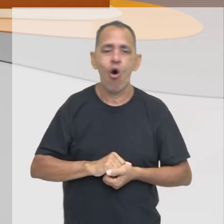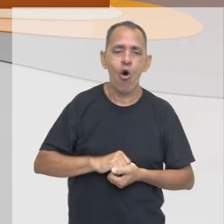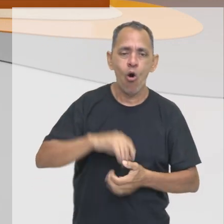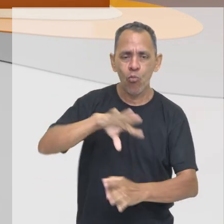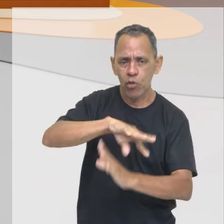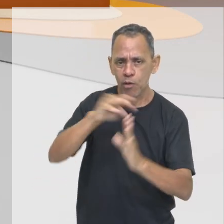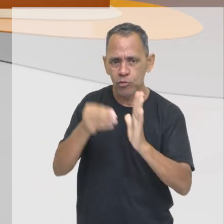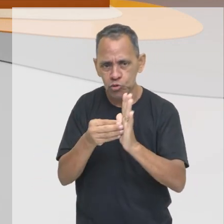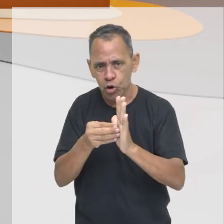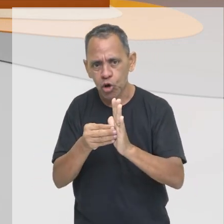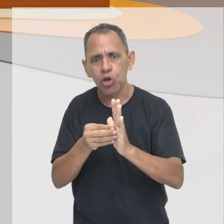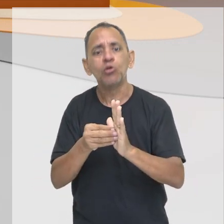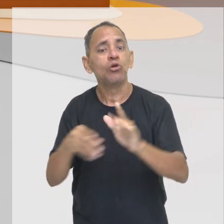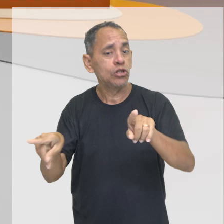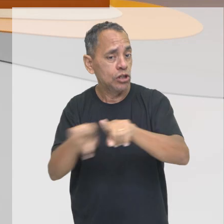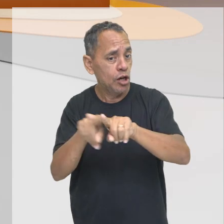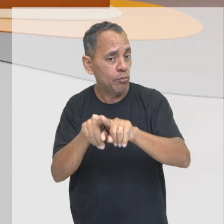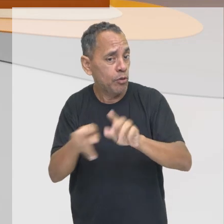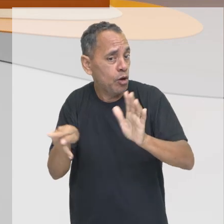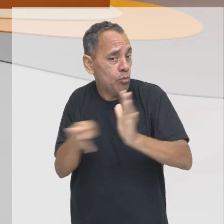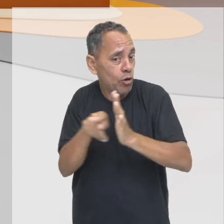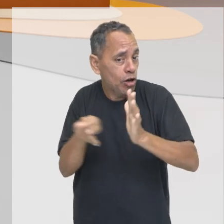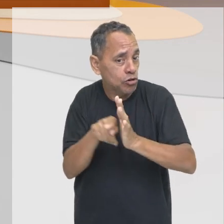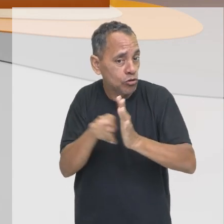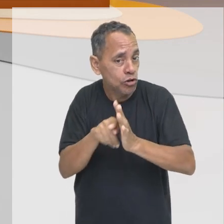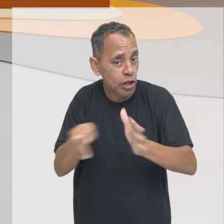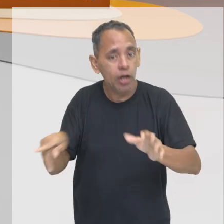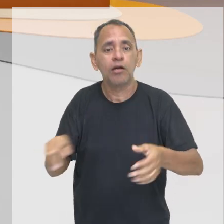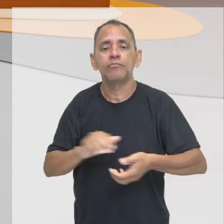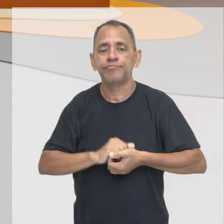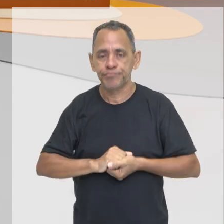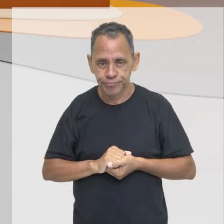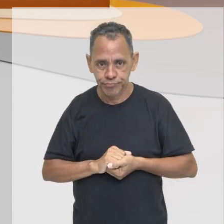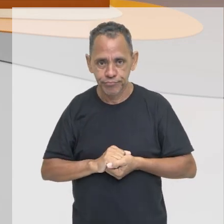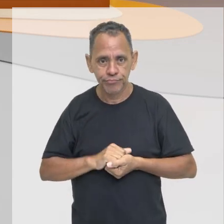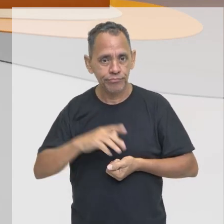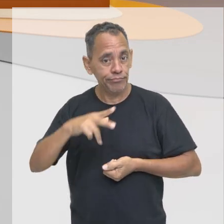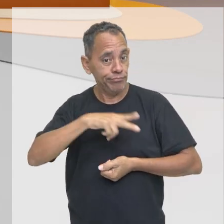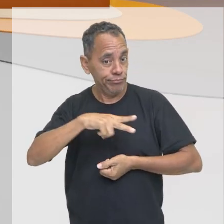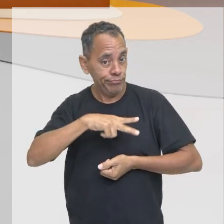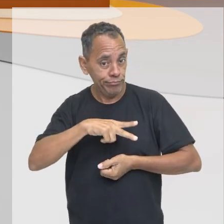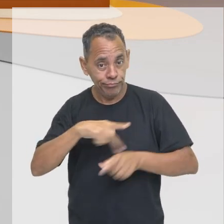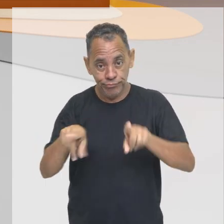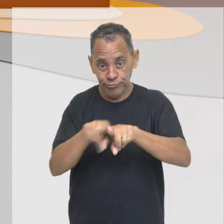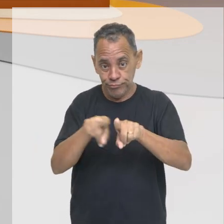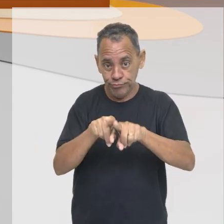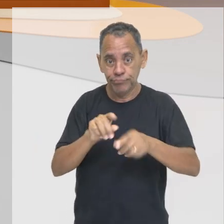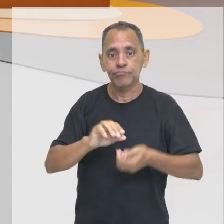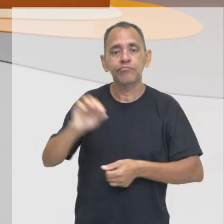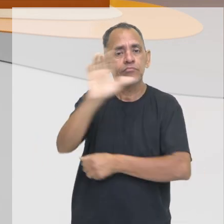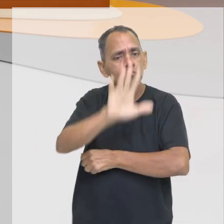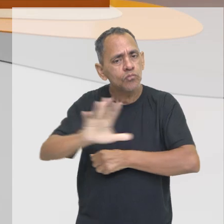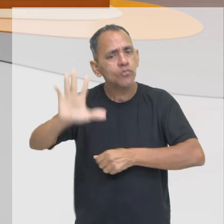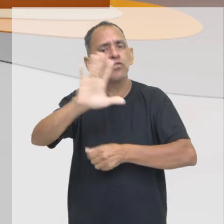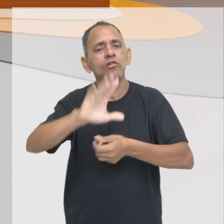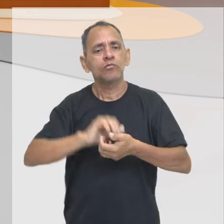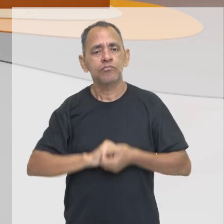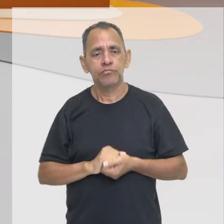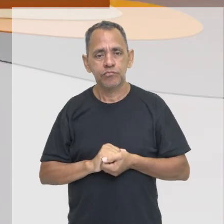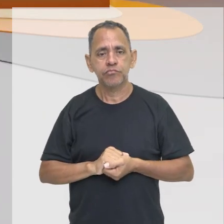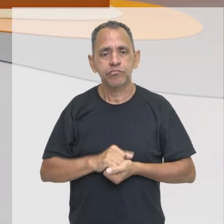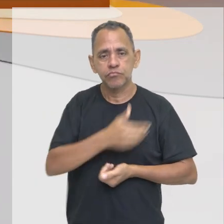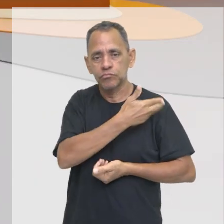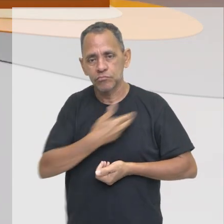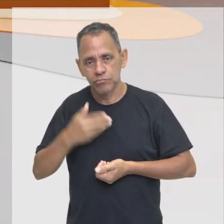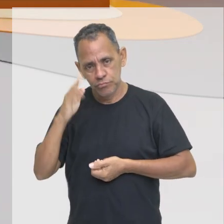e particularidades da região, e esses projetos foram colocados a cabo, por assim dizer, pelos governos militares